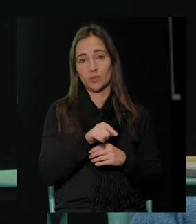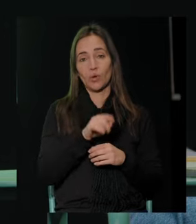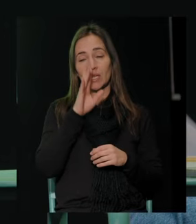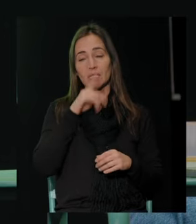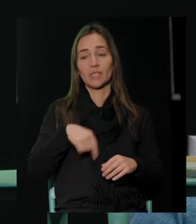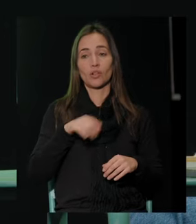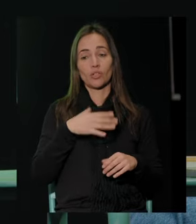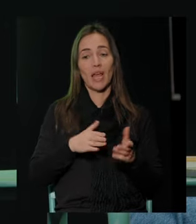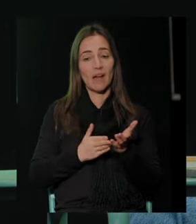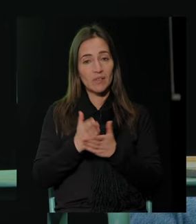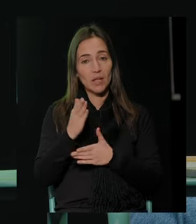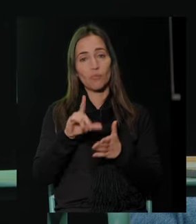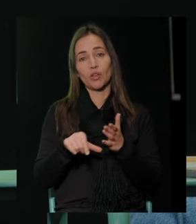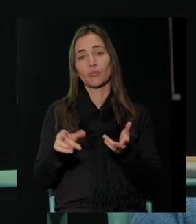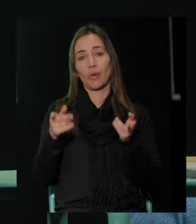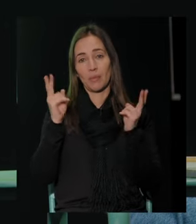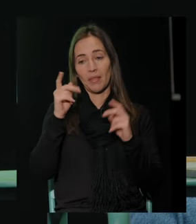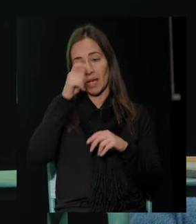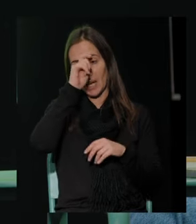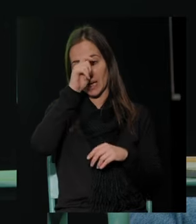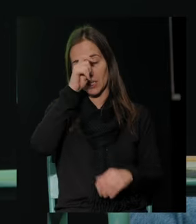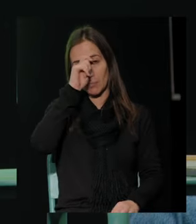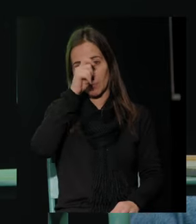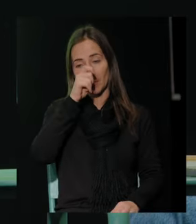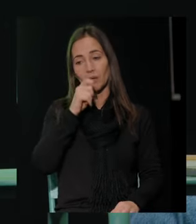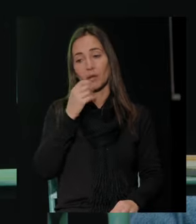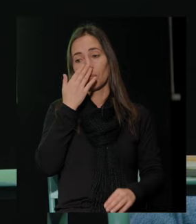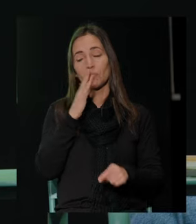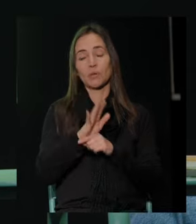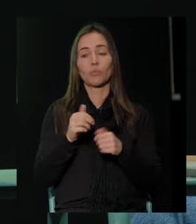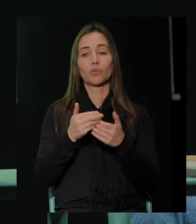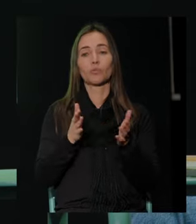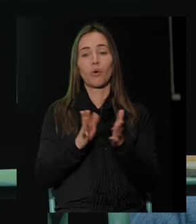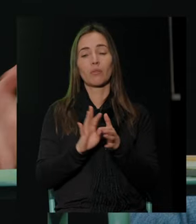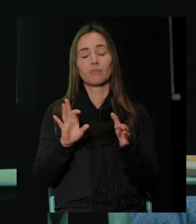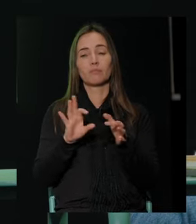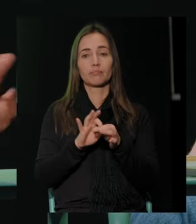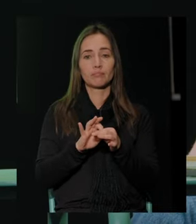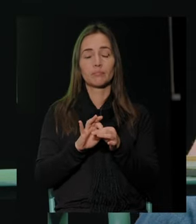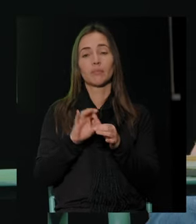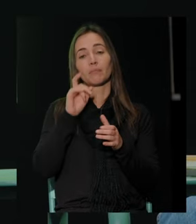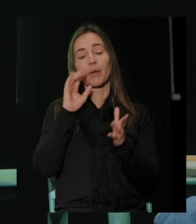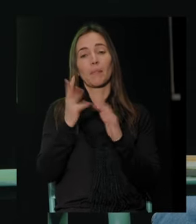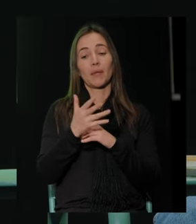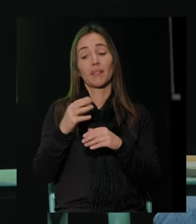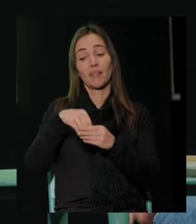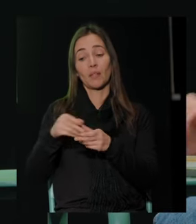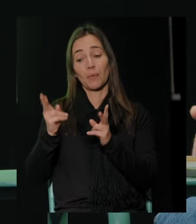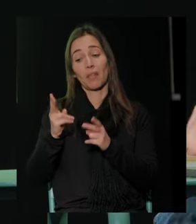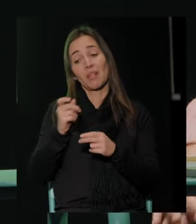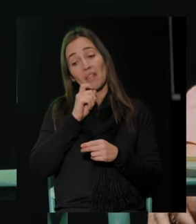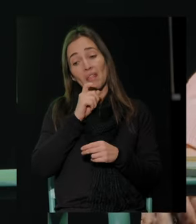queremos realmente avançar com um projeto de liberdade que respeite, pois ainda há toda a dimensão ecológica dentro da liberdade, mas isso daria pano para mais meia hora de